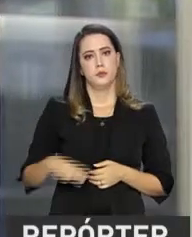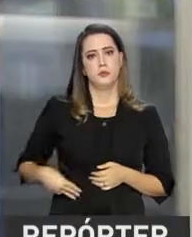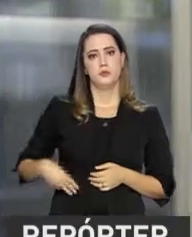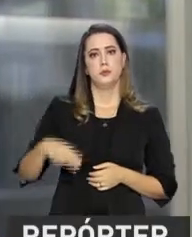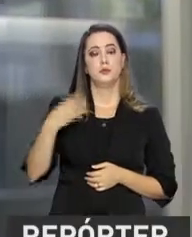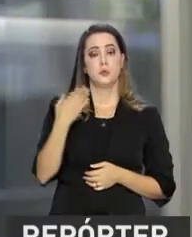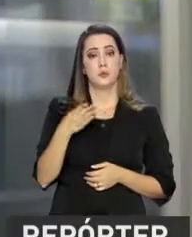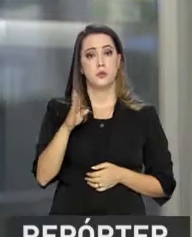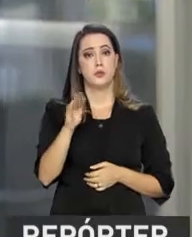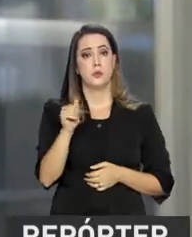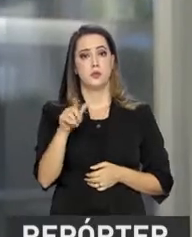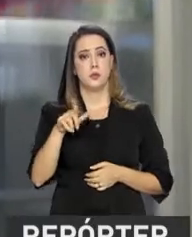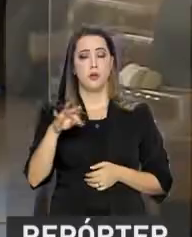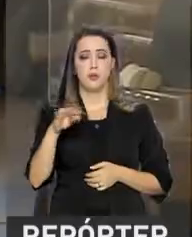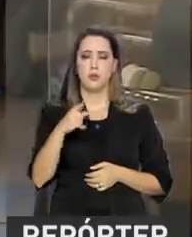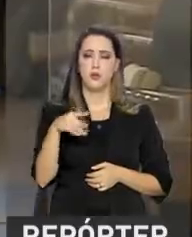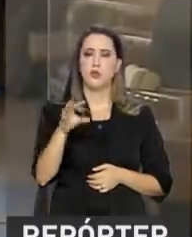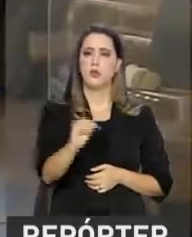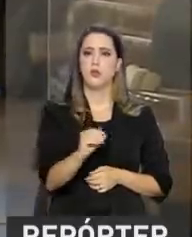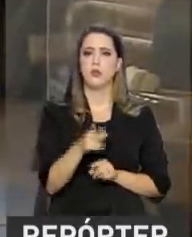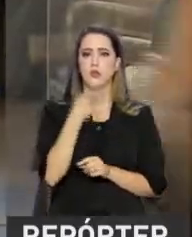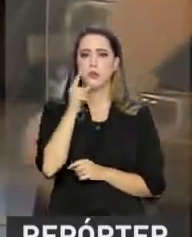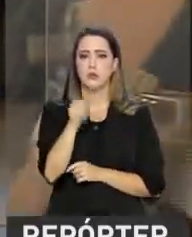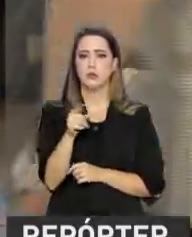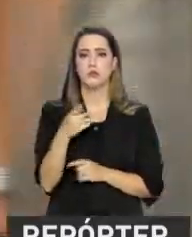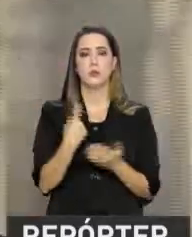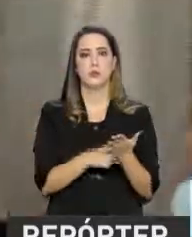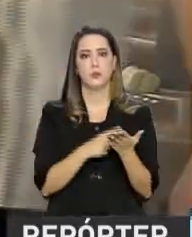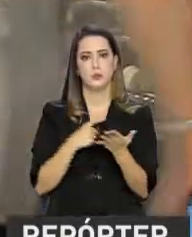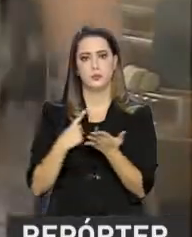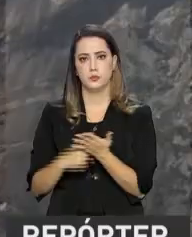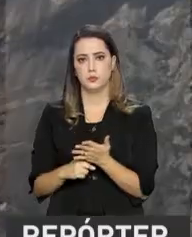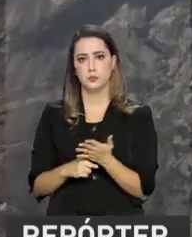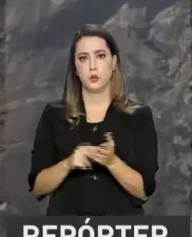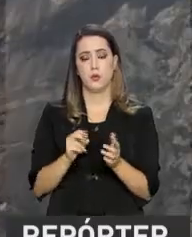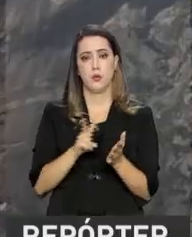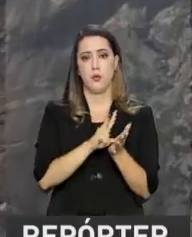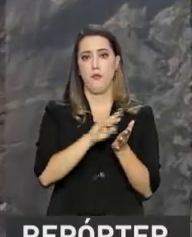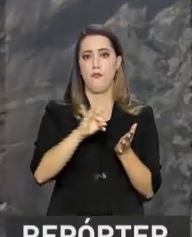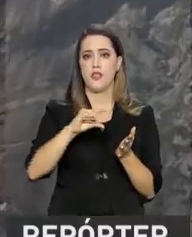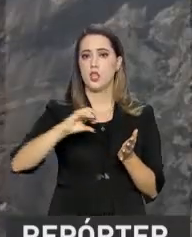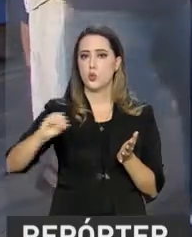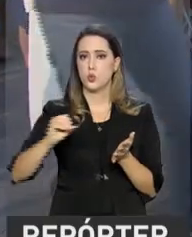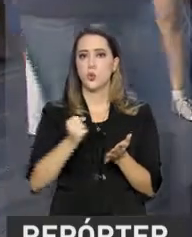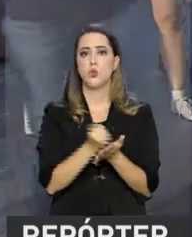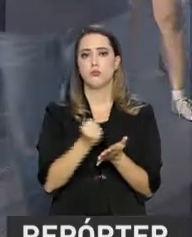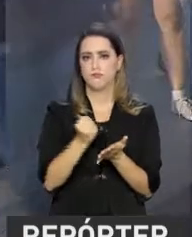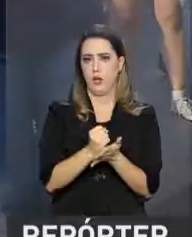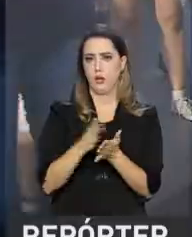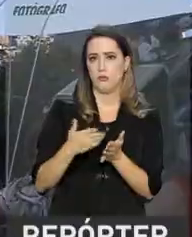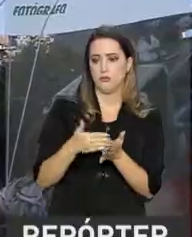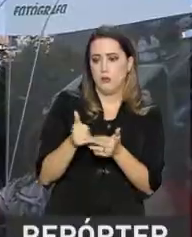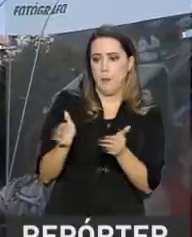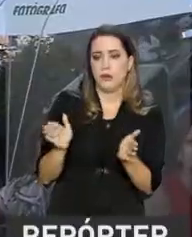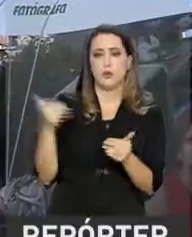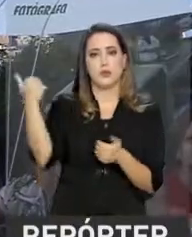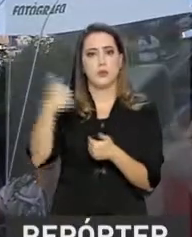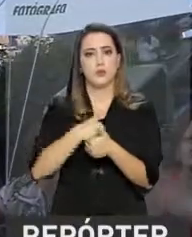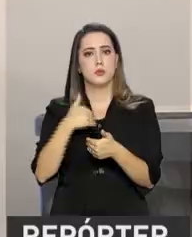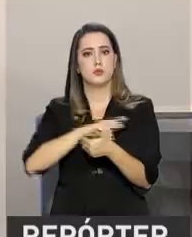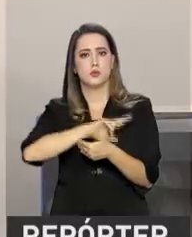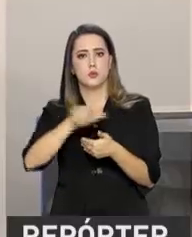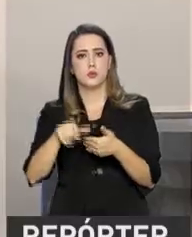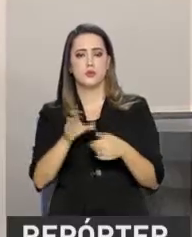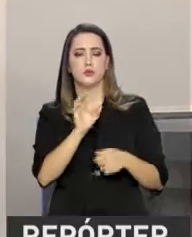Marques Beltrão, os números comprovam o acerto da concessão de vistos eletrônicos aos turistas americanos, canadenses,